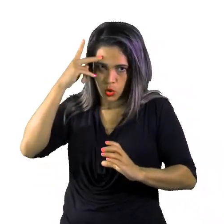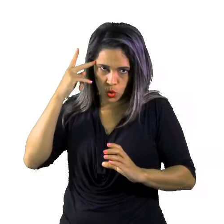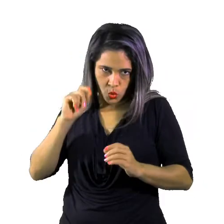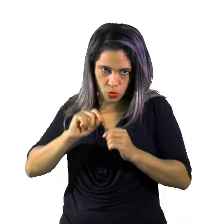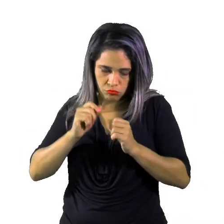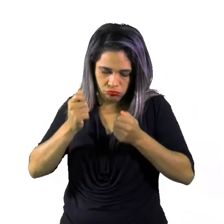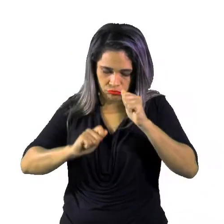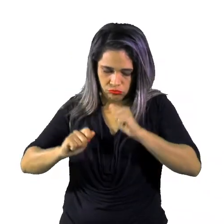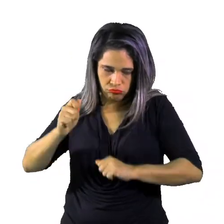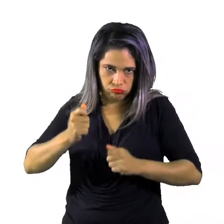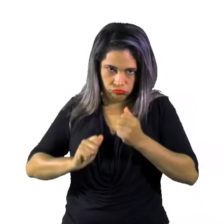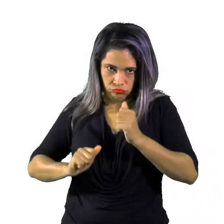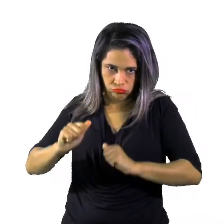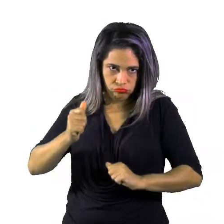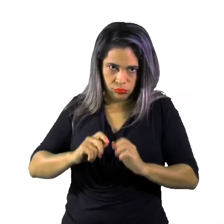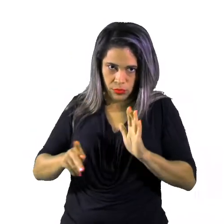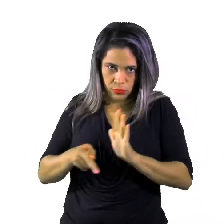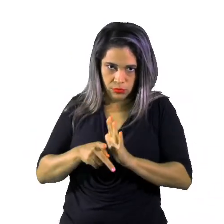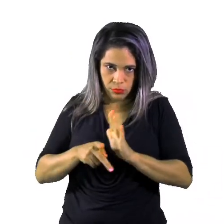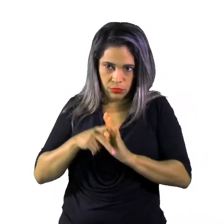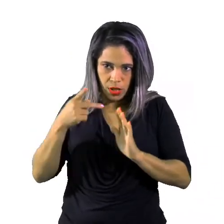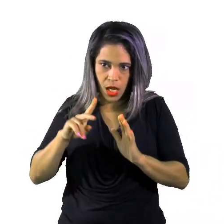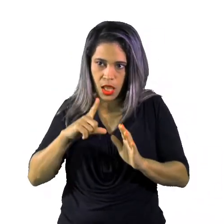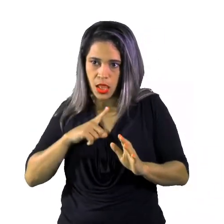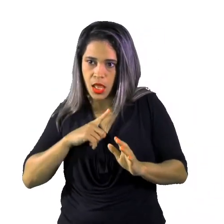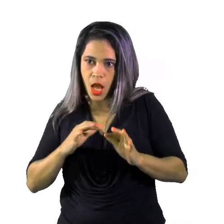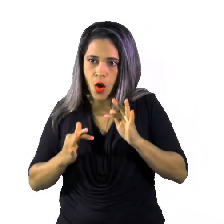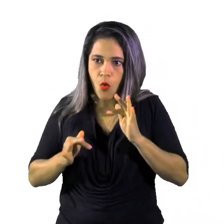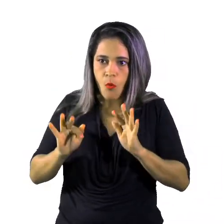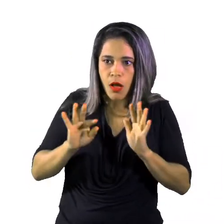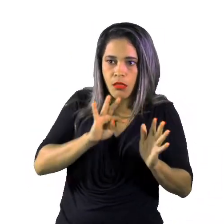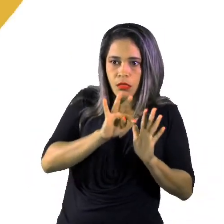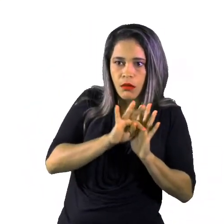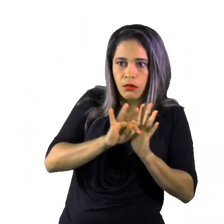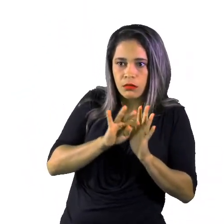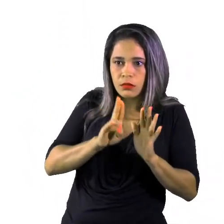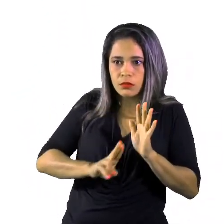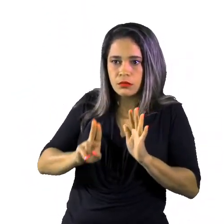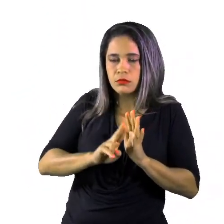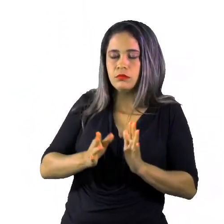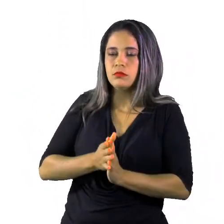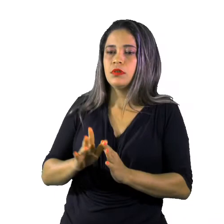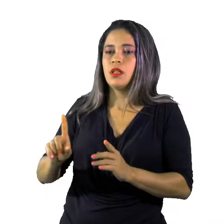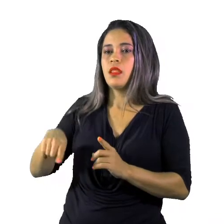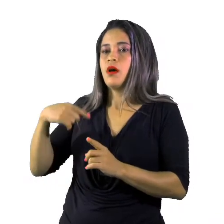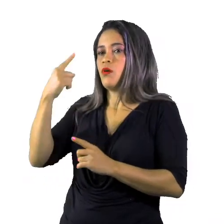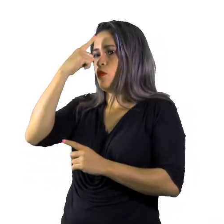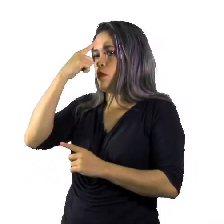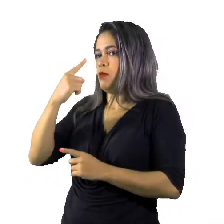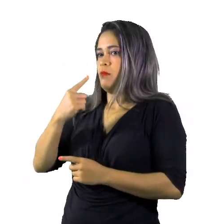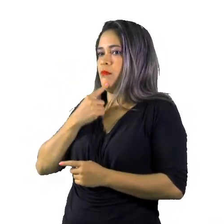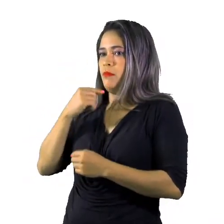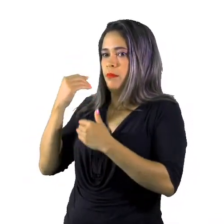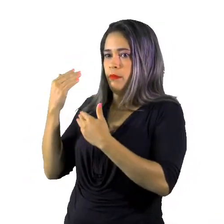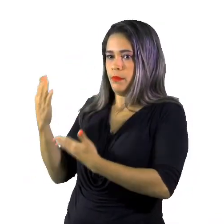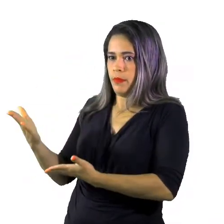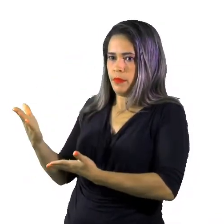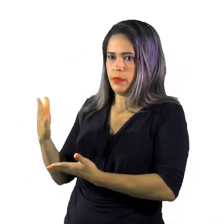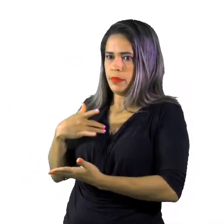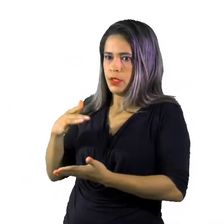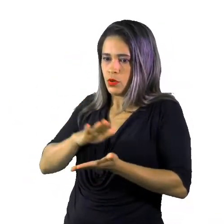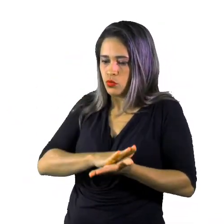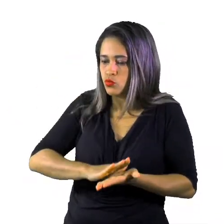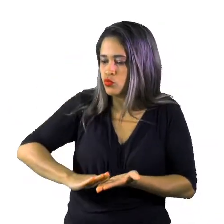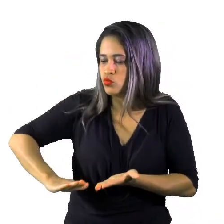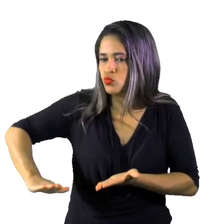produto manufaturado, porque ele já tem algumas ferramentas e técnicas ali onde ele está trabalhando. E na próxima imagem, nós temos o chão da